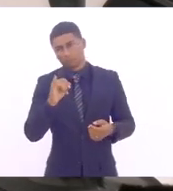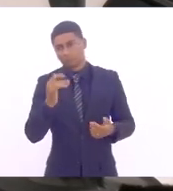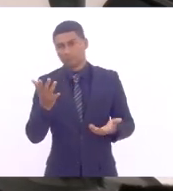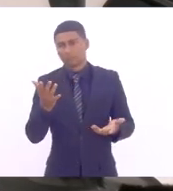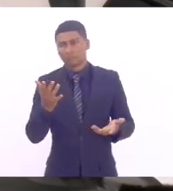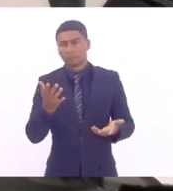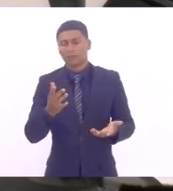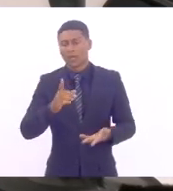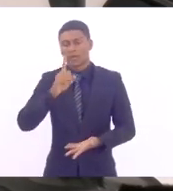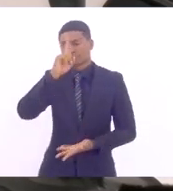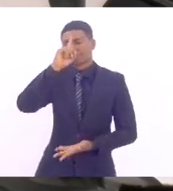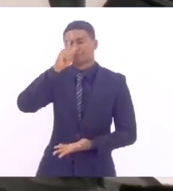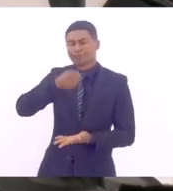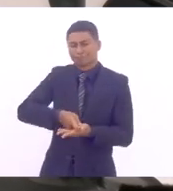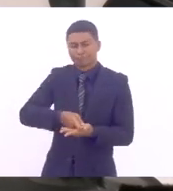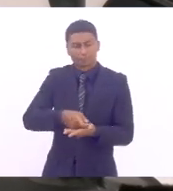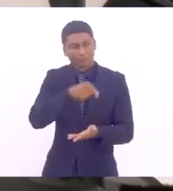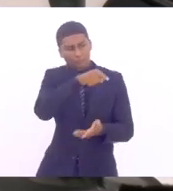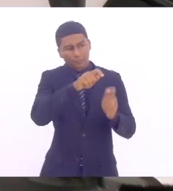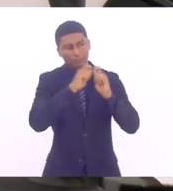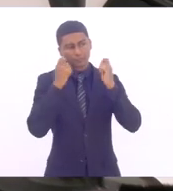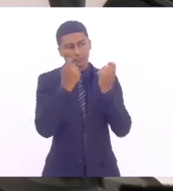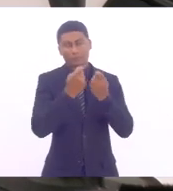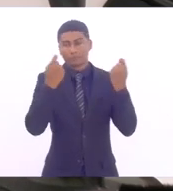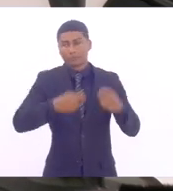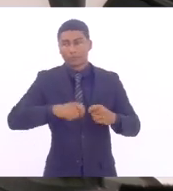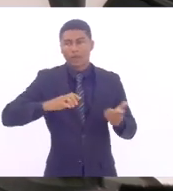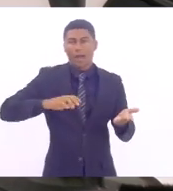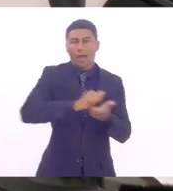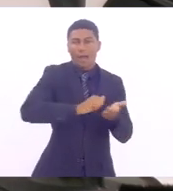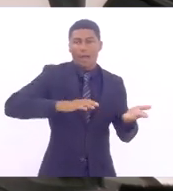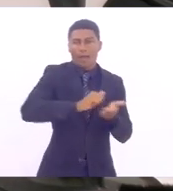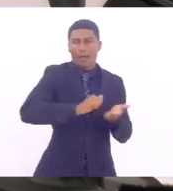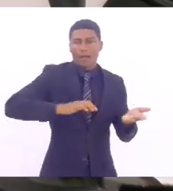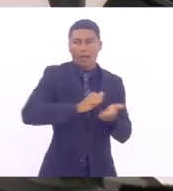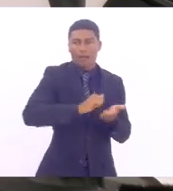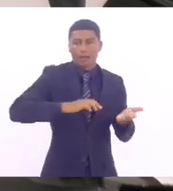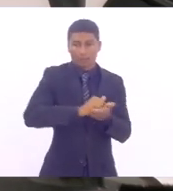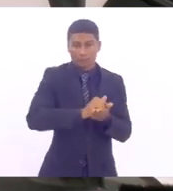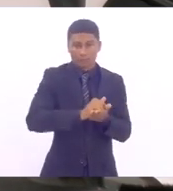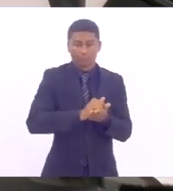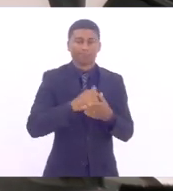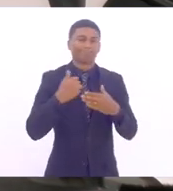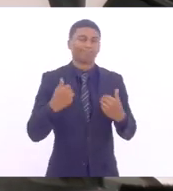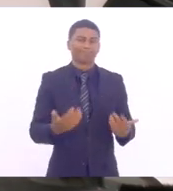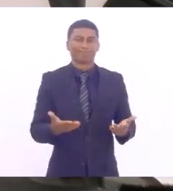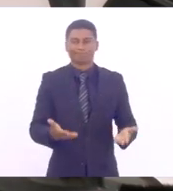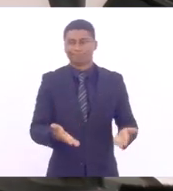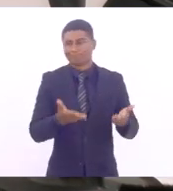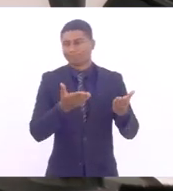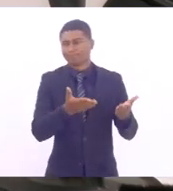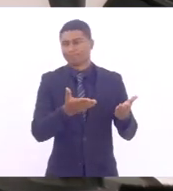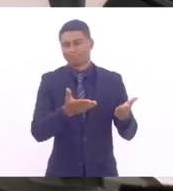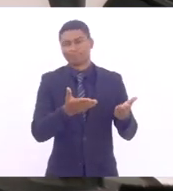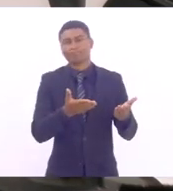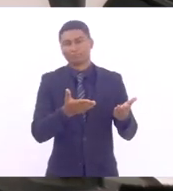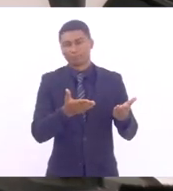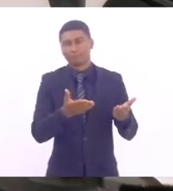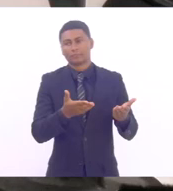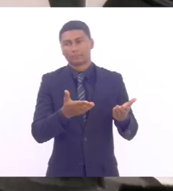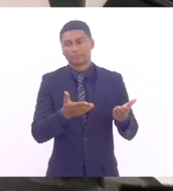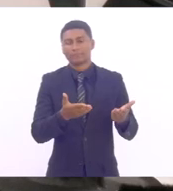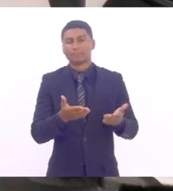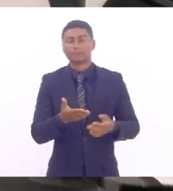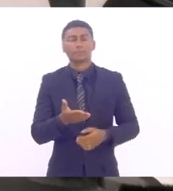gente determina que uma associação cria um cadastro, a gente está enfrentando aqui uma violação, no nosso ponto de